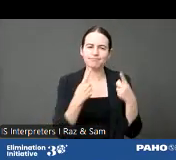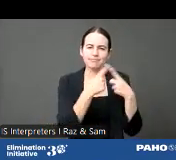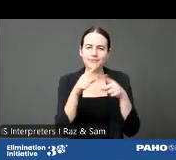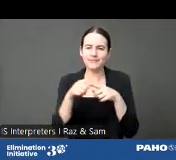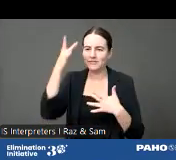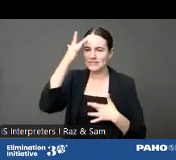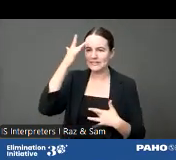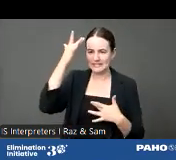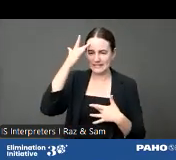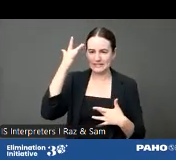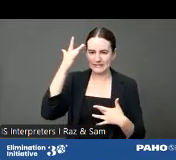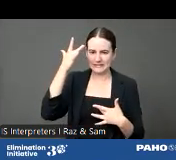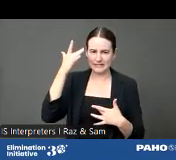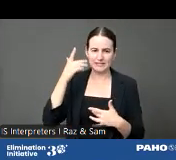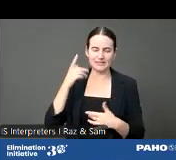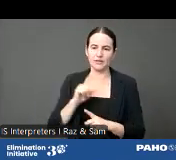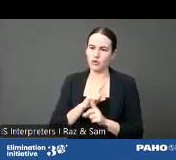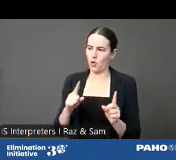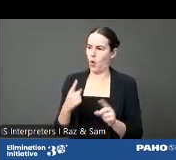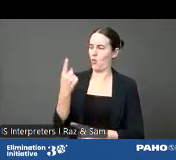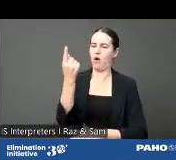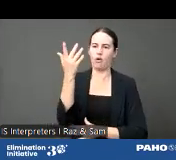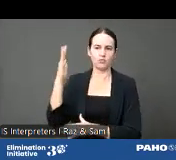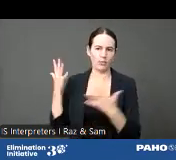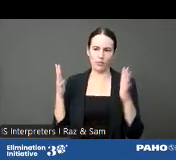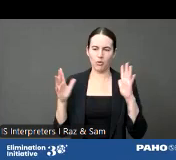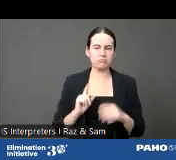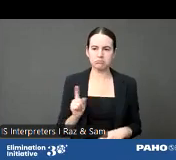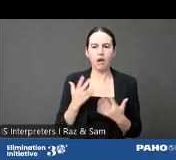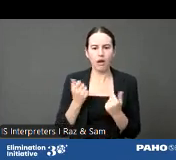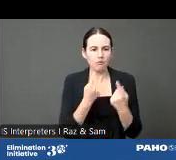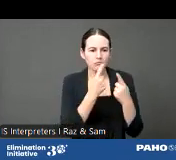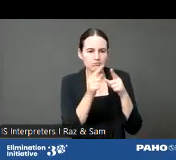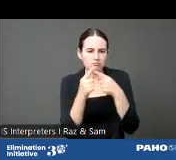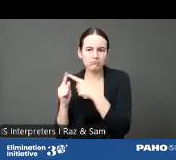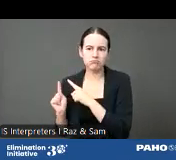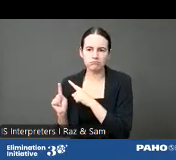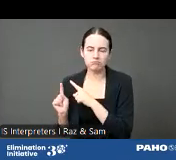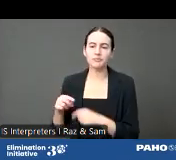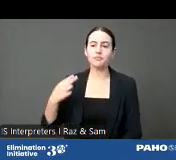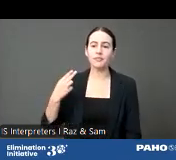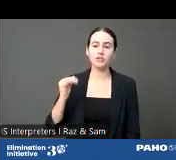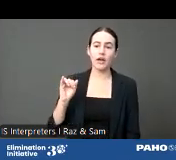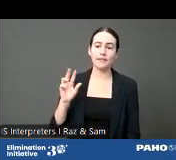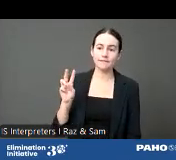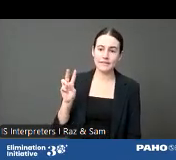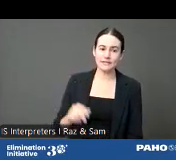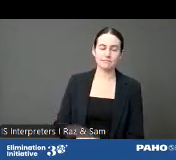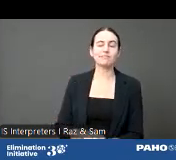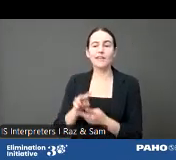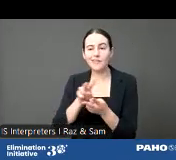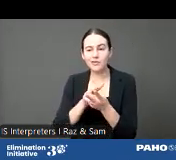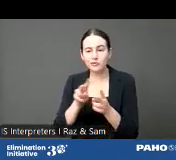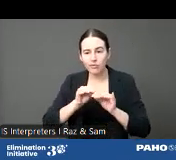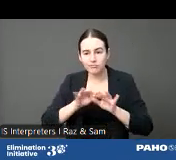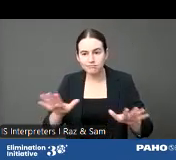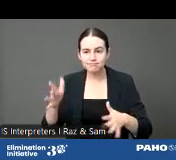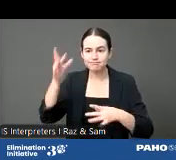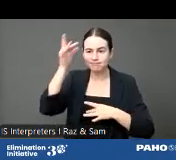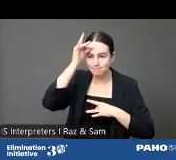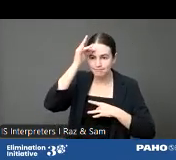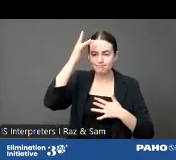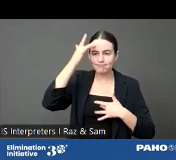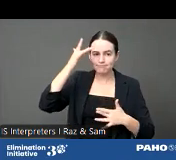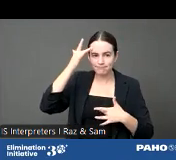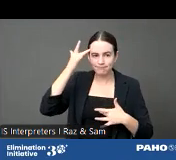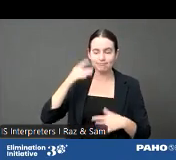somente são doenças tropicais transmissíveis e negligenciáveis, mas doenças de transmissão